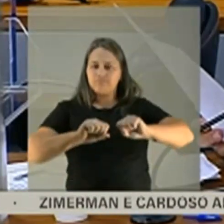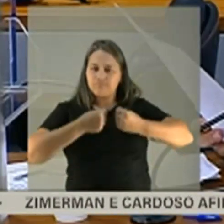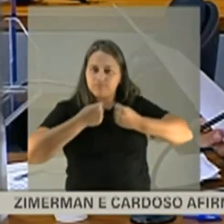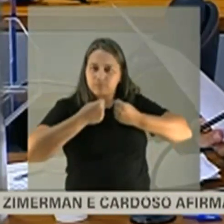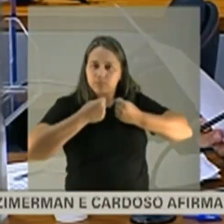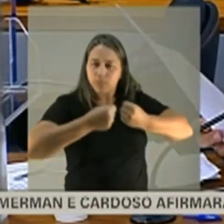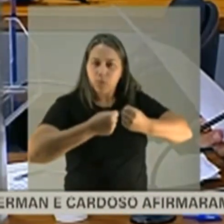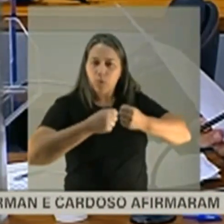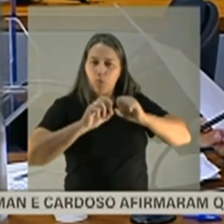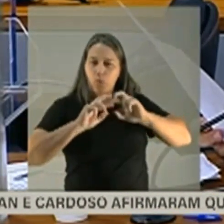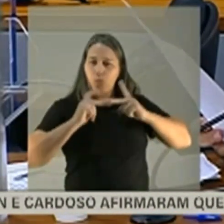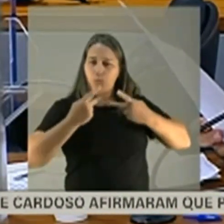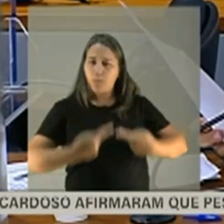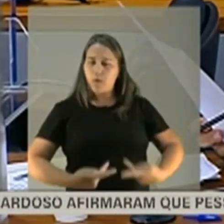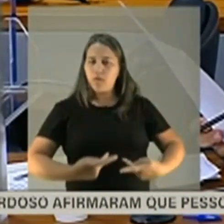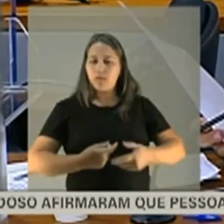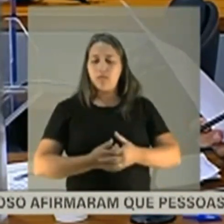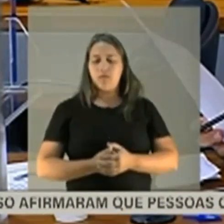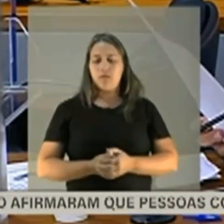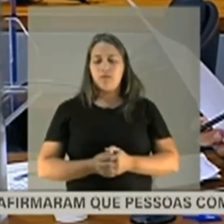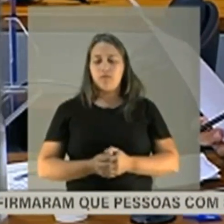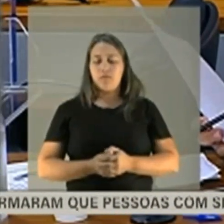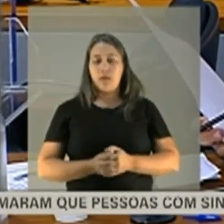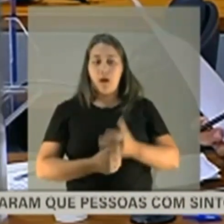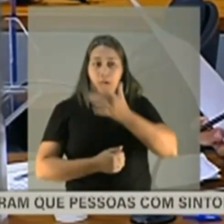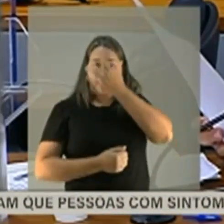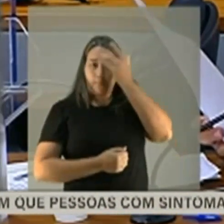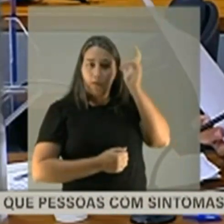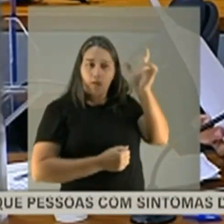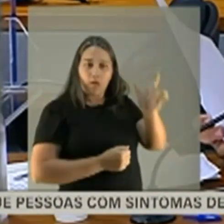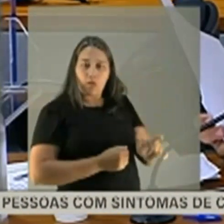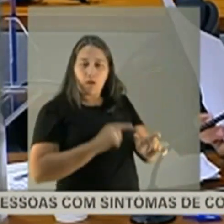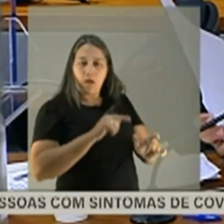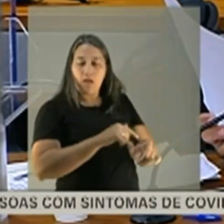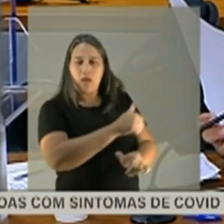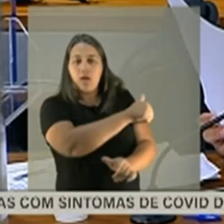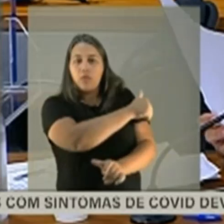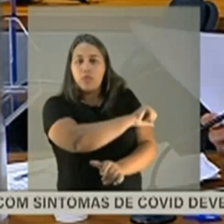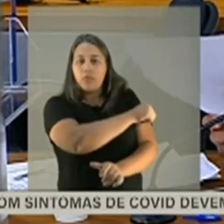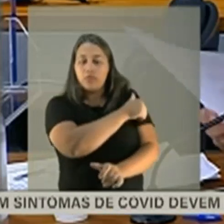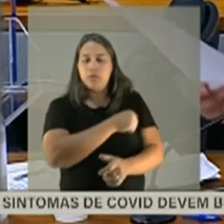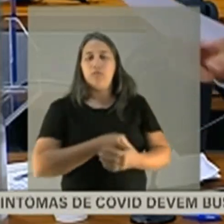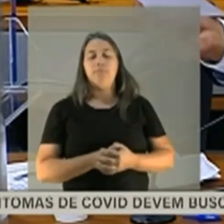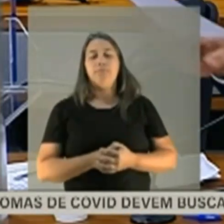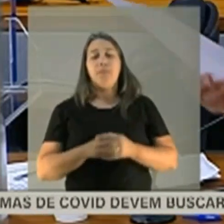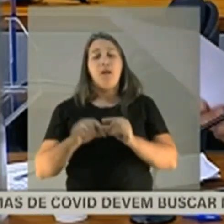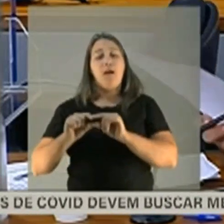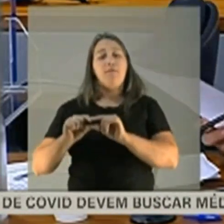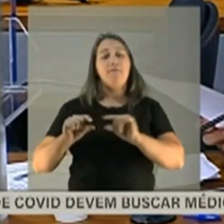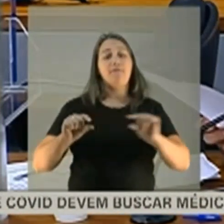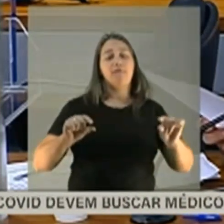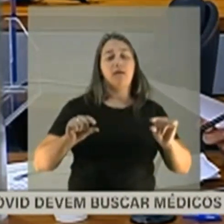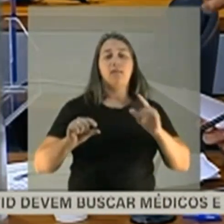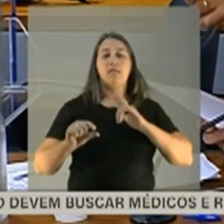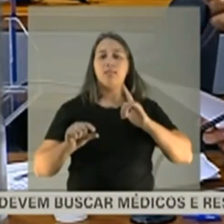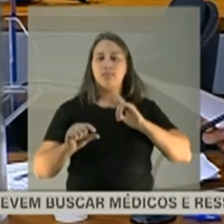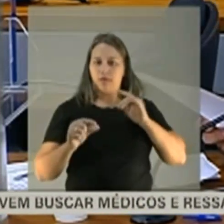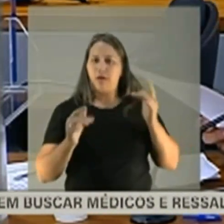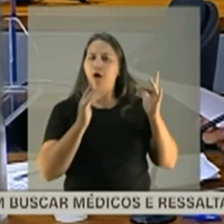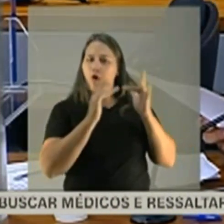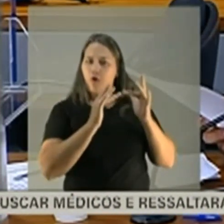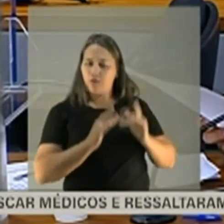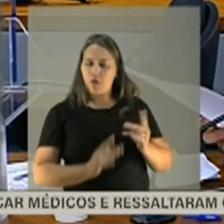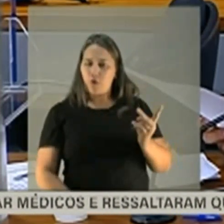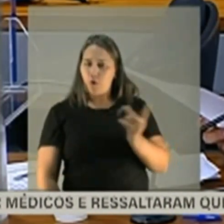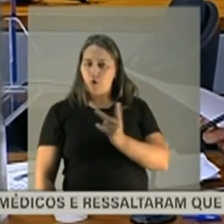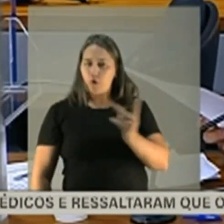dedicada, humanística, ao próximo, lá no Rio de Janeiro. A frase dele, que tem muito a ver com esses